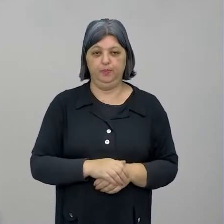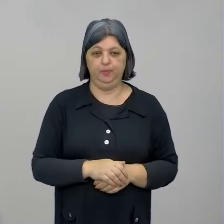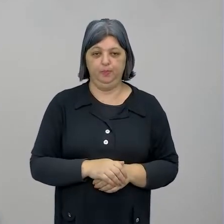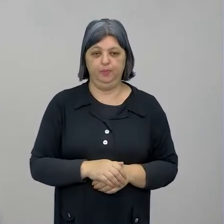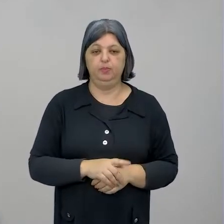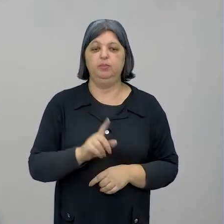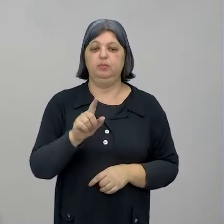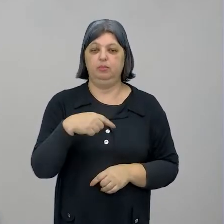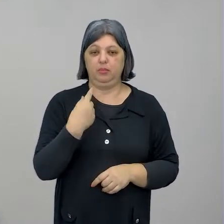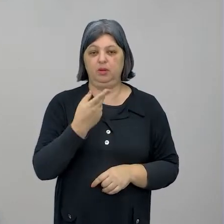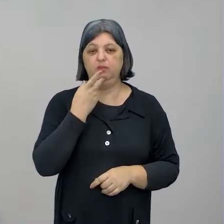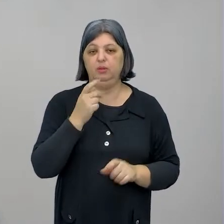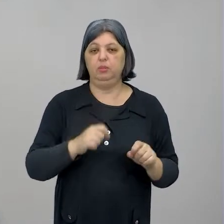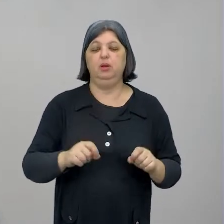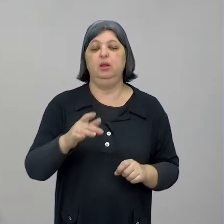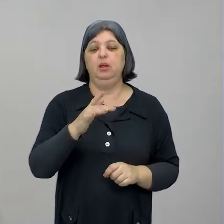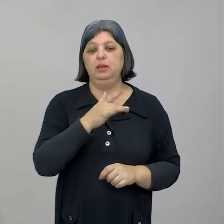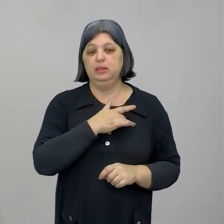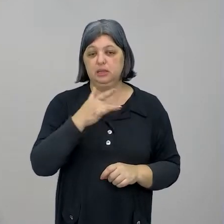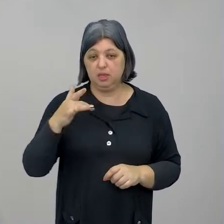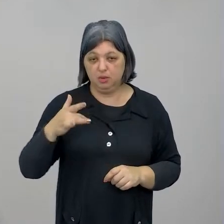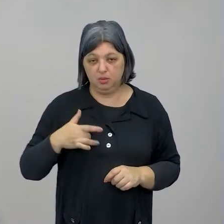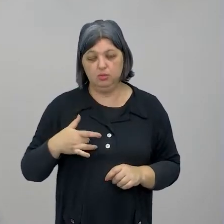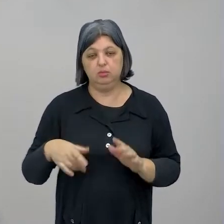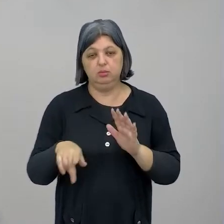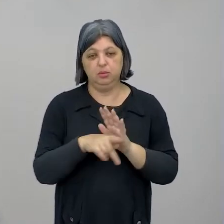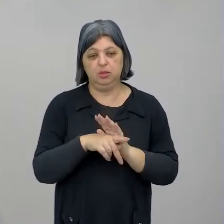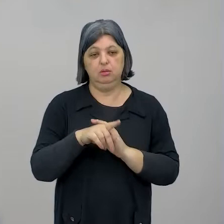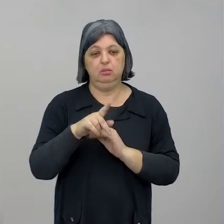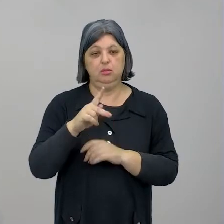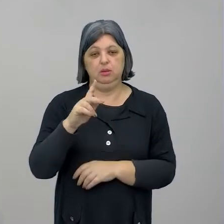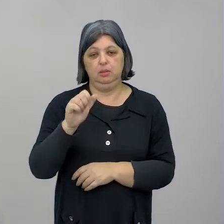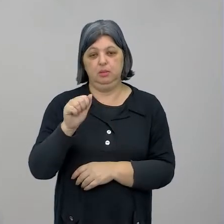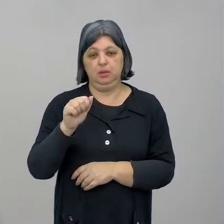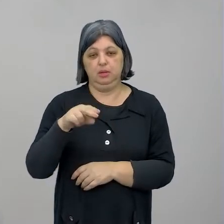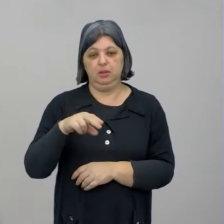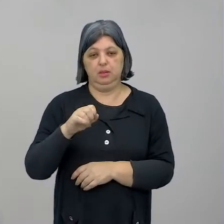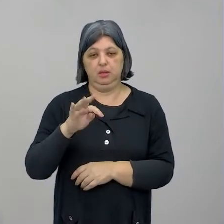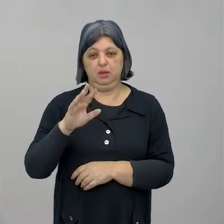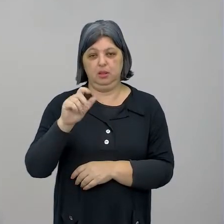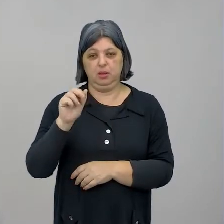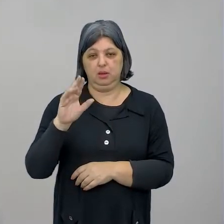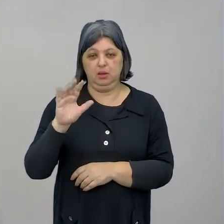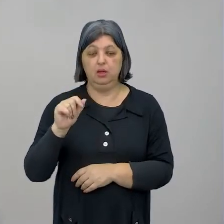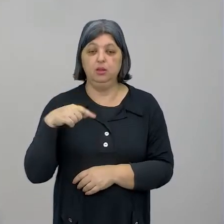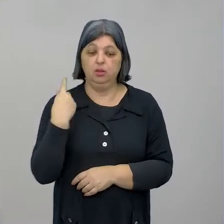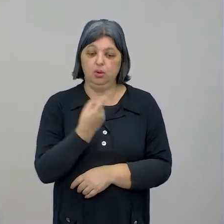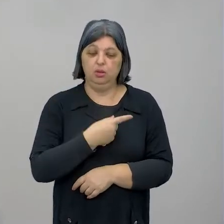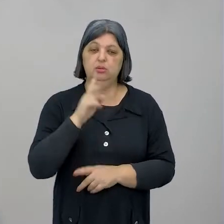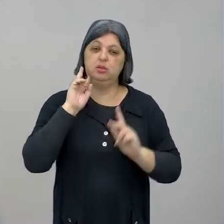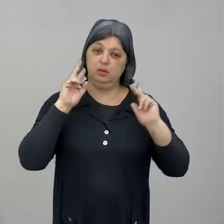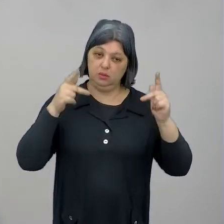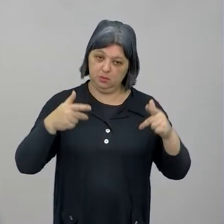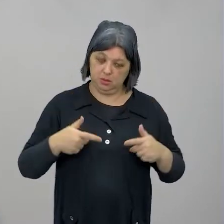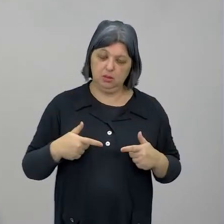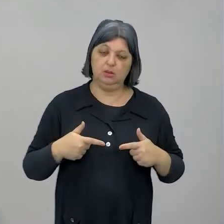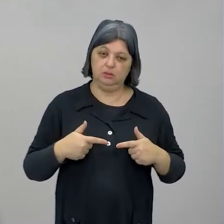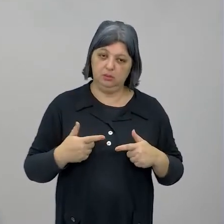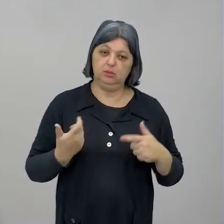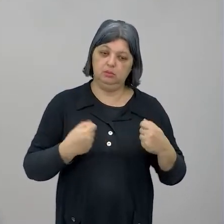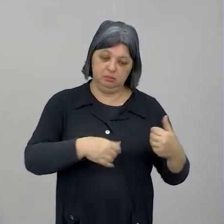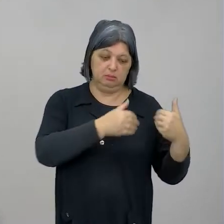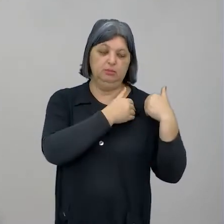de saúde planetária. Então é o que a gente busca, né? Nós como seres humanos, a gente fazer a nossa